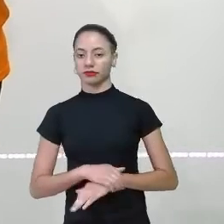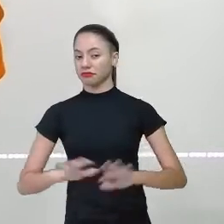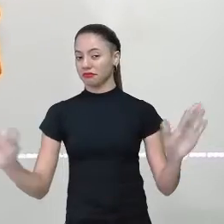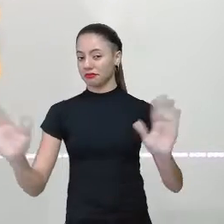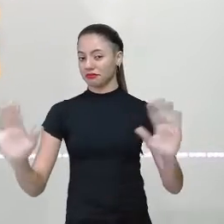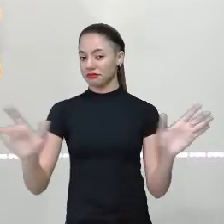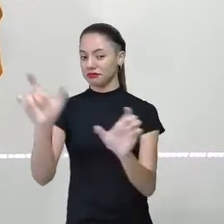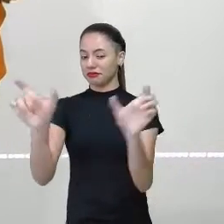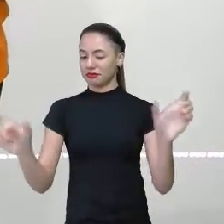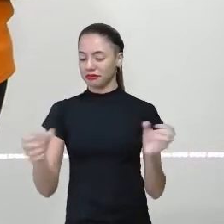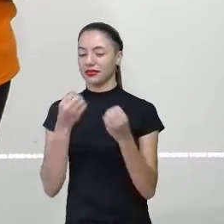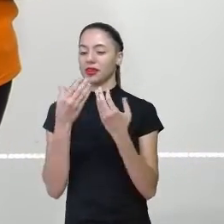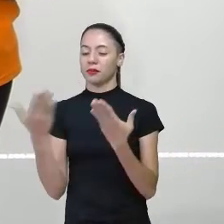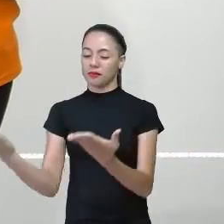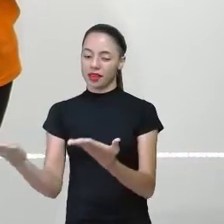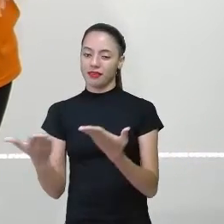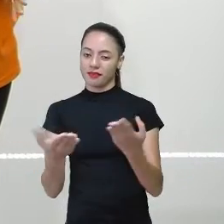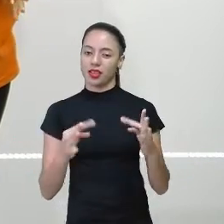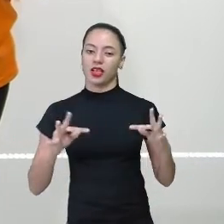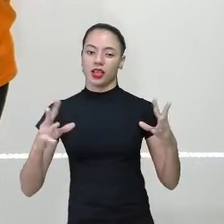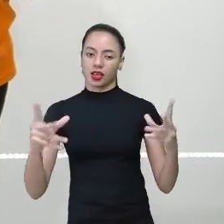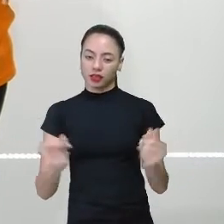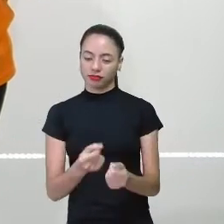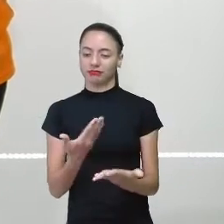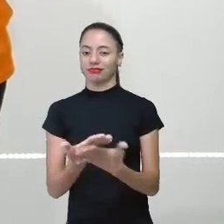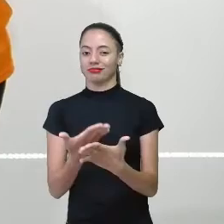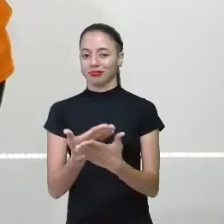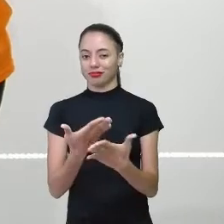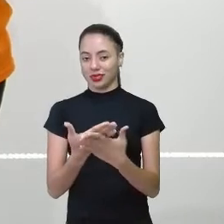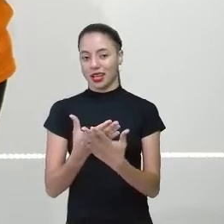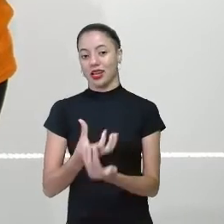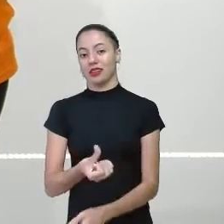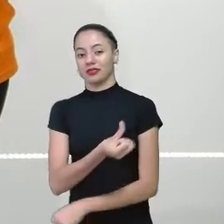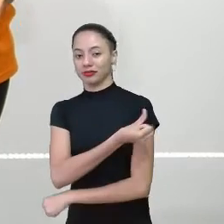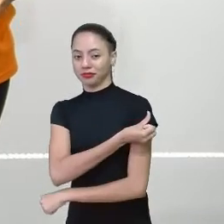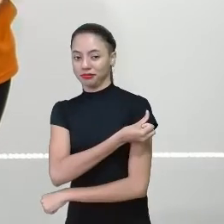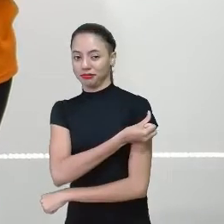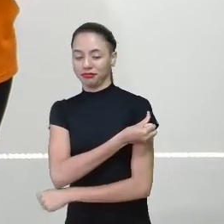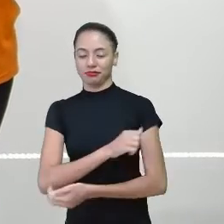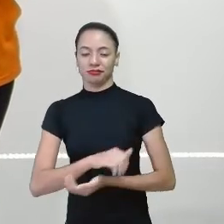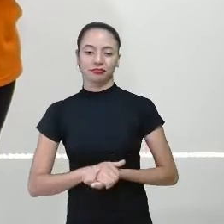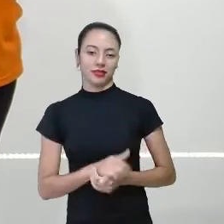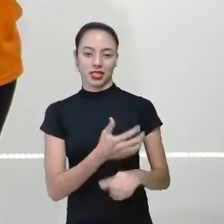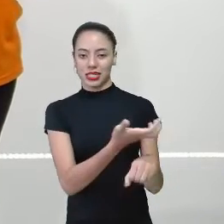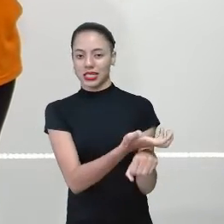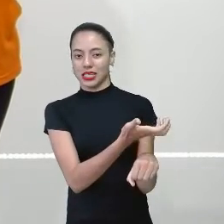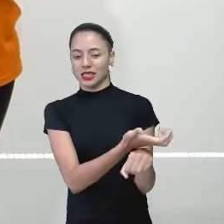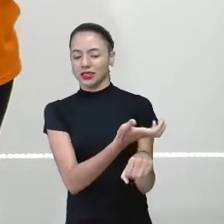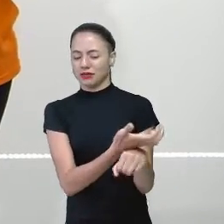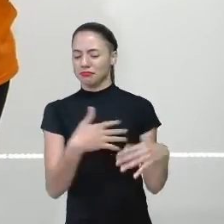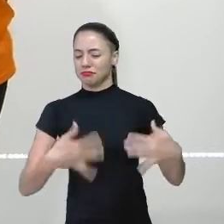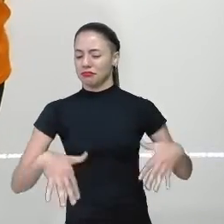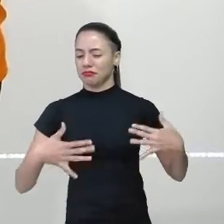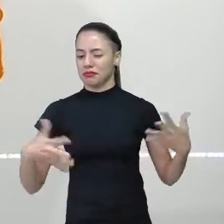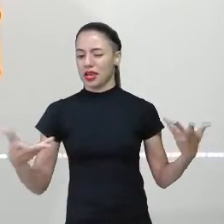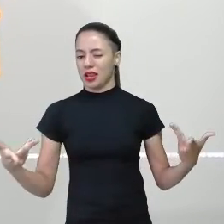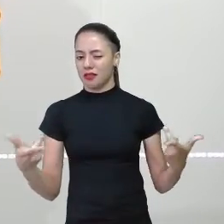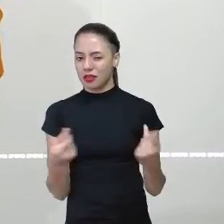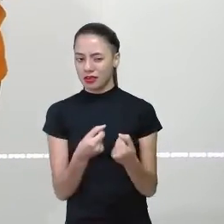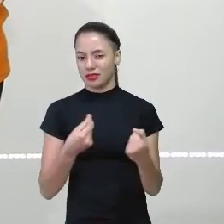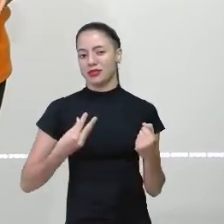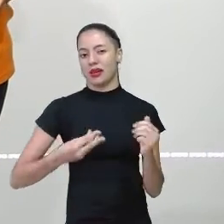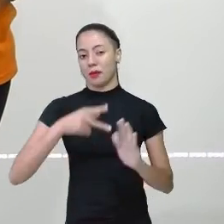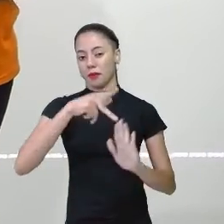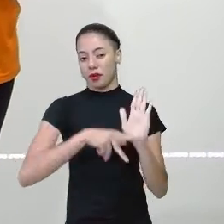Oi, gente, bem-vindos, bem-vindos à nossa aula do sexto ano dessa disciplina incrível que é Projeto de